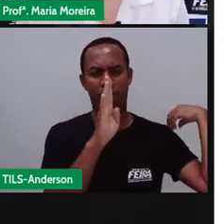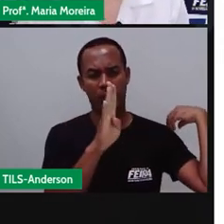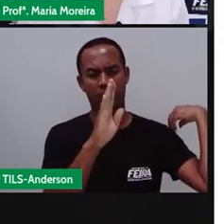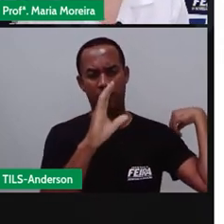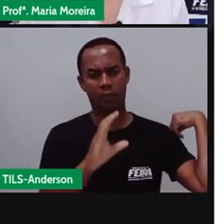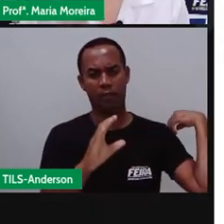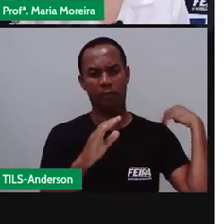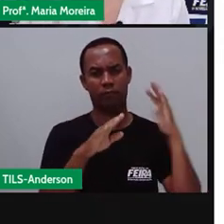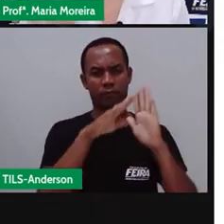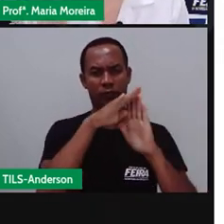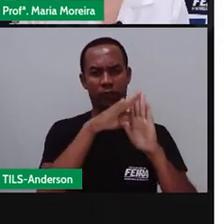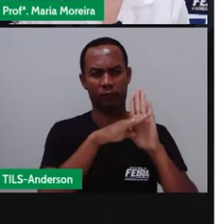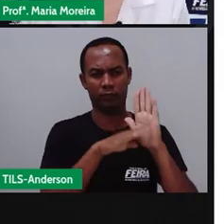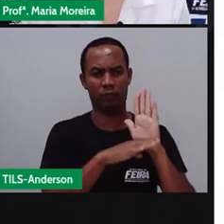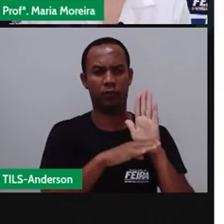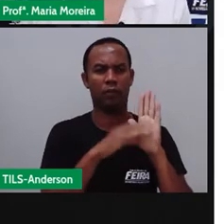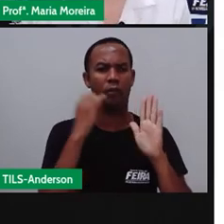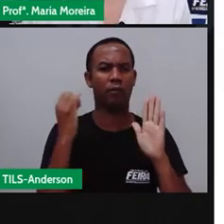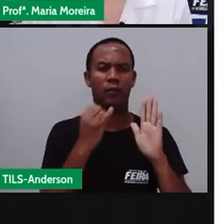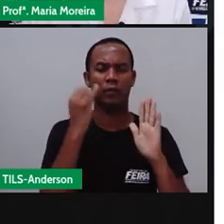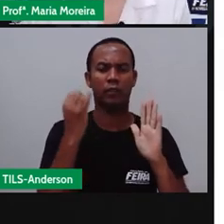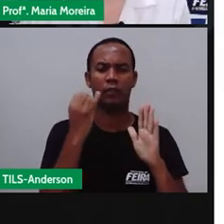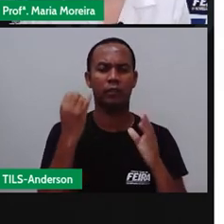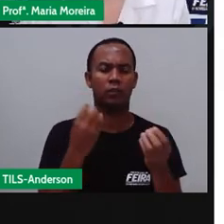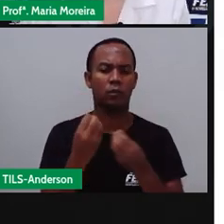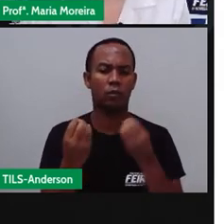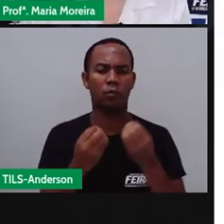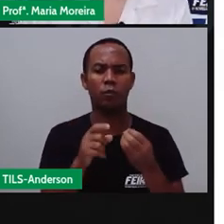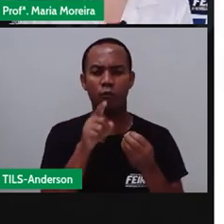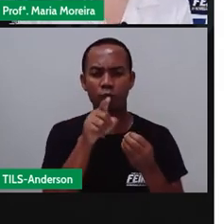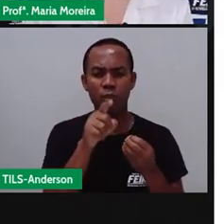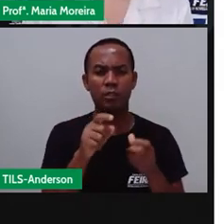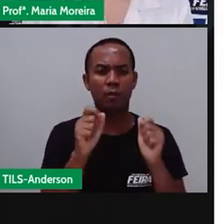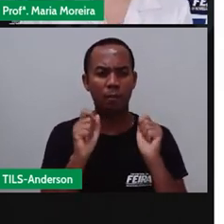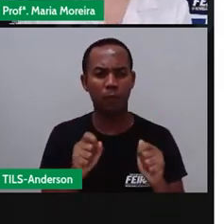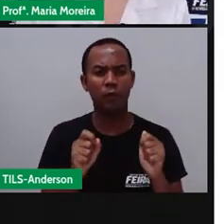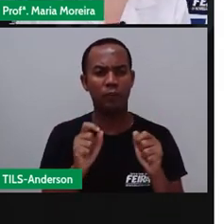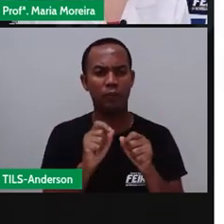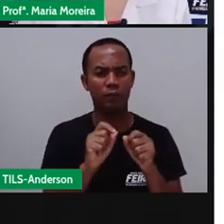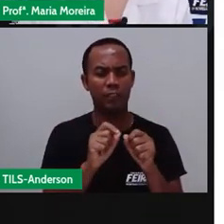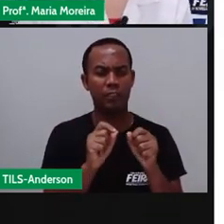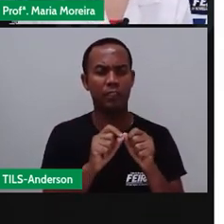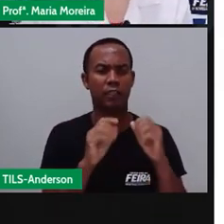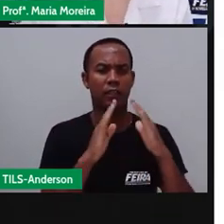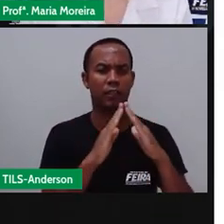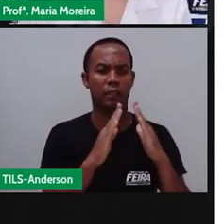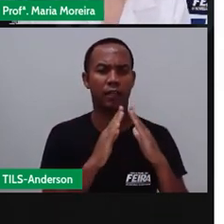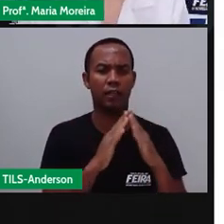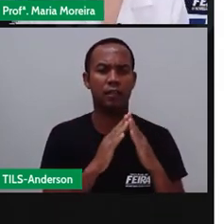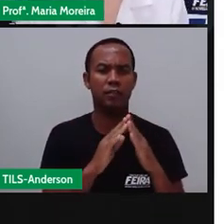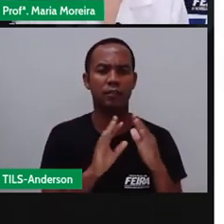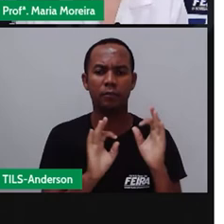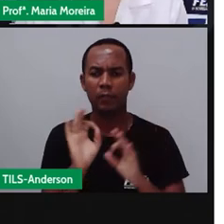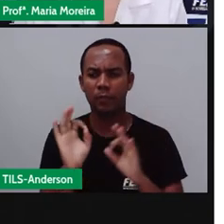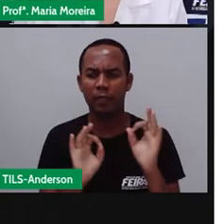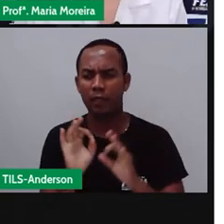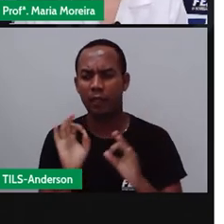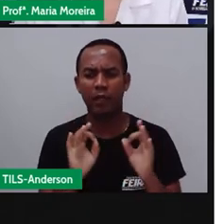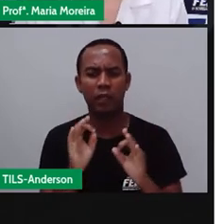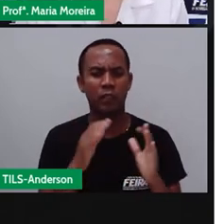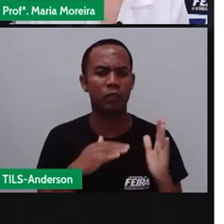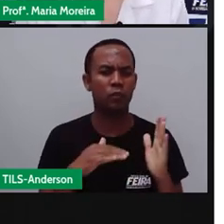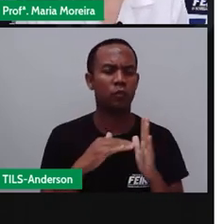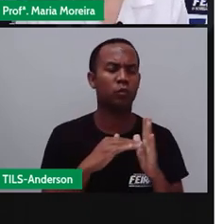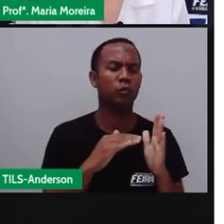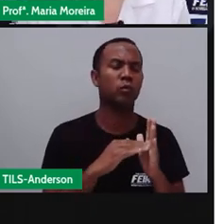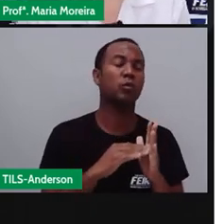no final ela traz lá várias sugestões de listas que vocês podem fazer. Sabor de picolé, de filmes que vocês queriam assistir